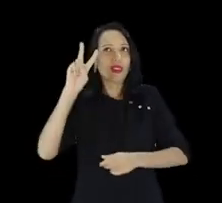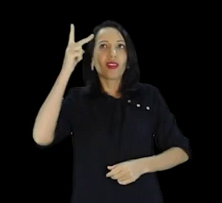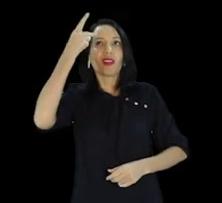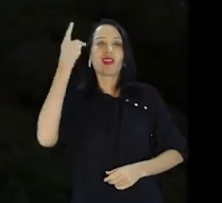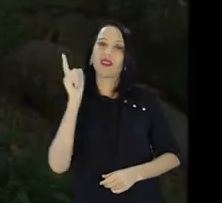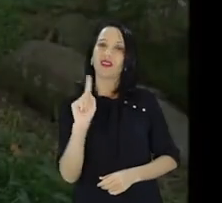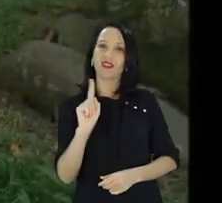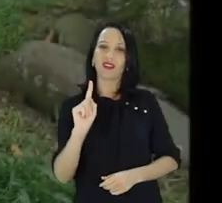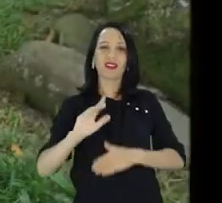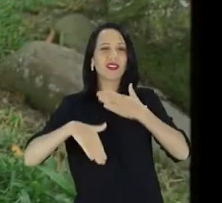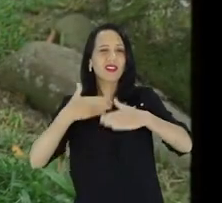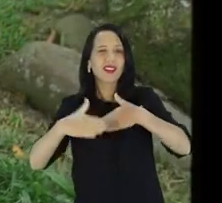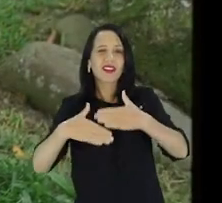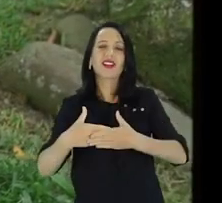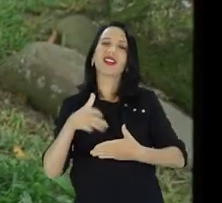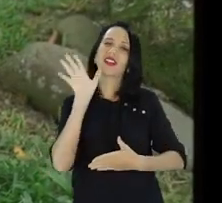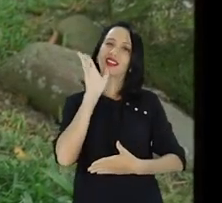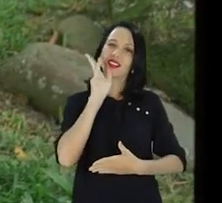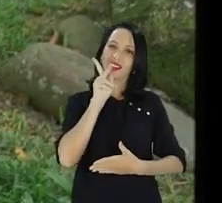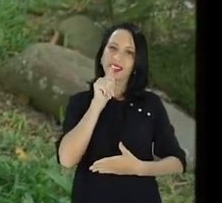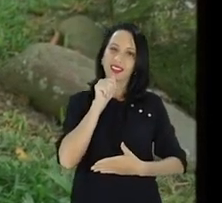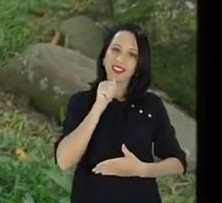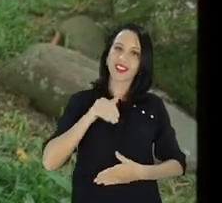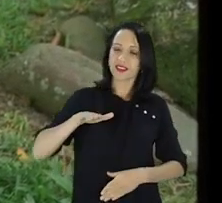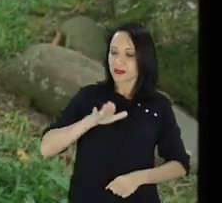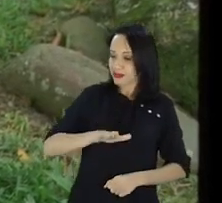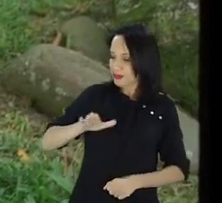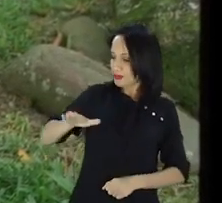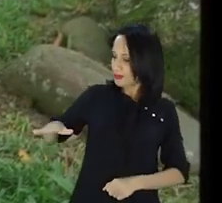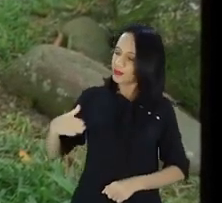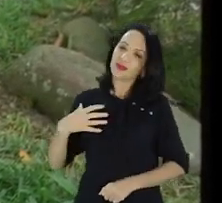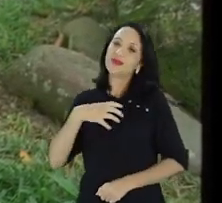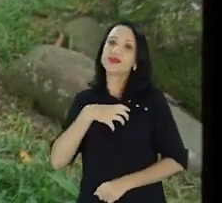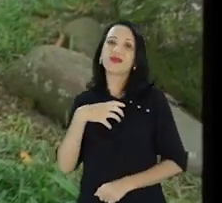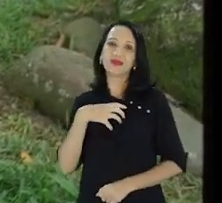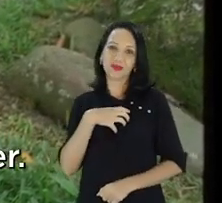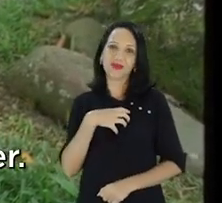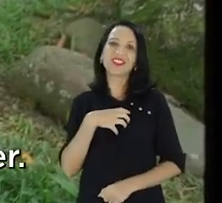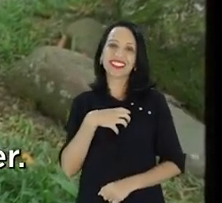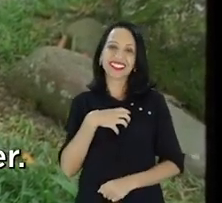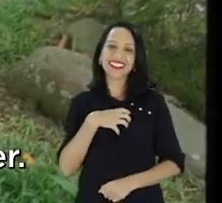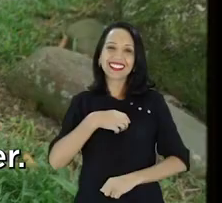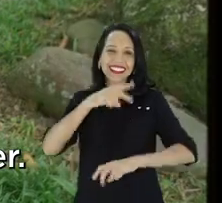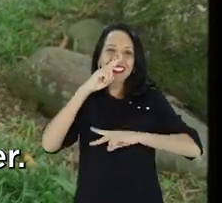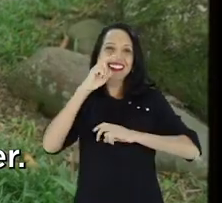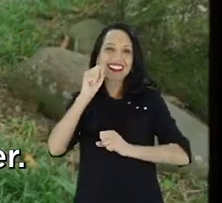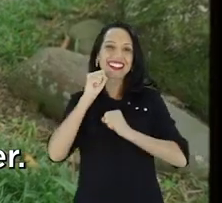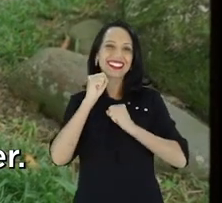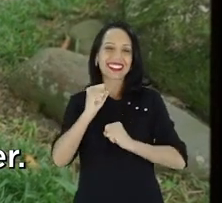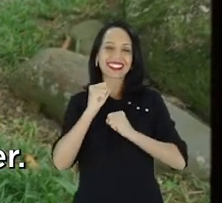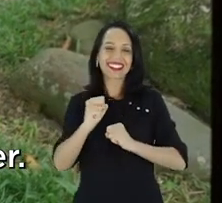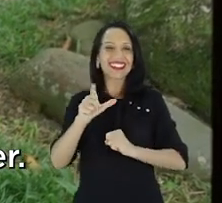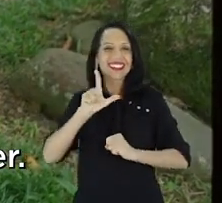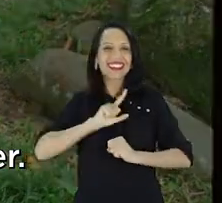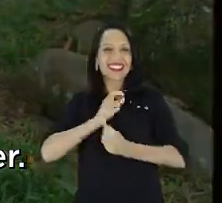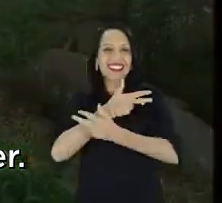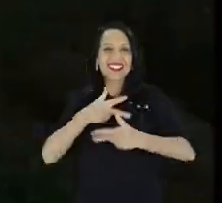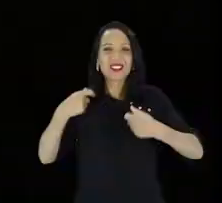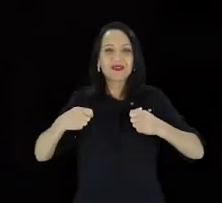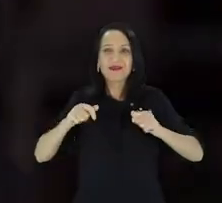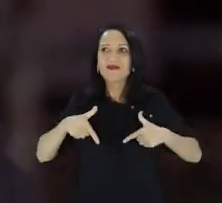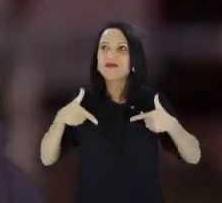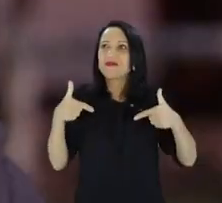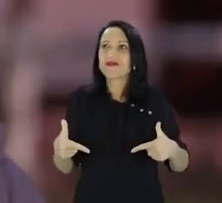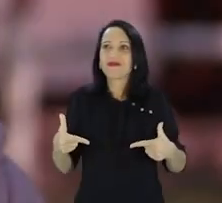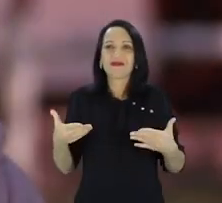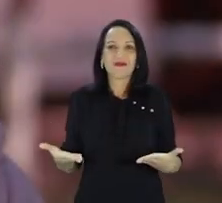para noite eu quando eu era pequeno eu tinha essa sensação muito forte de que tinha algo que eu precisava fazer